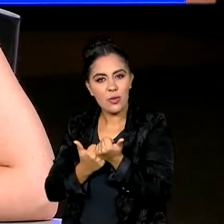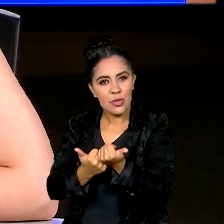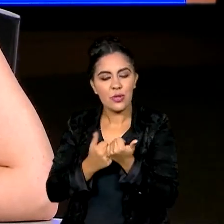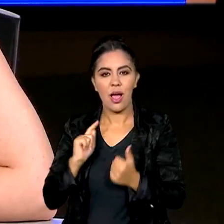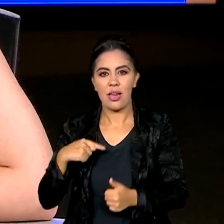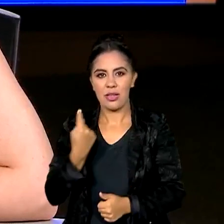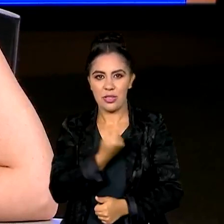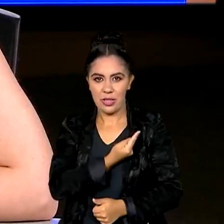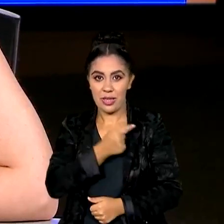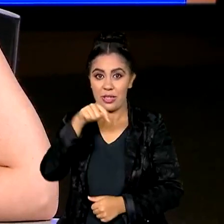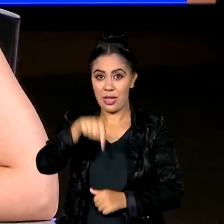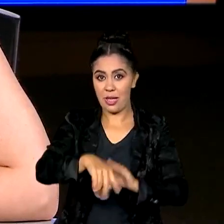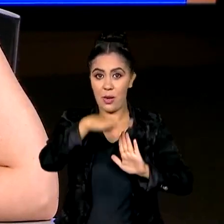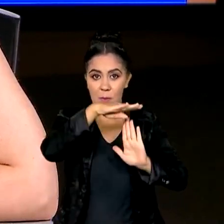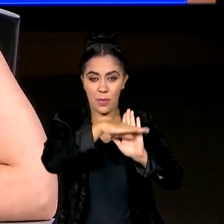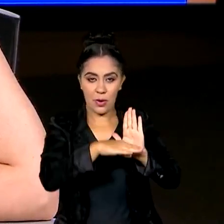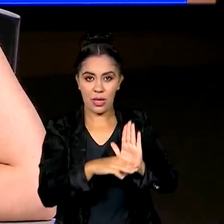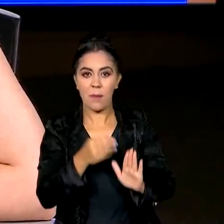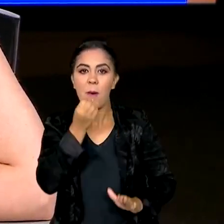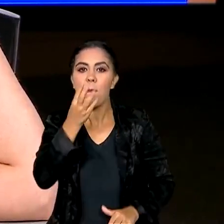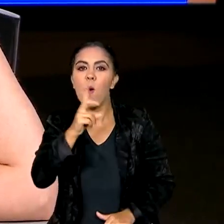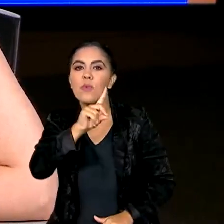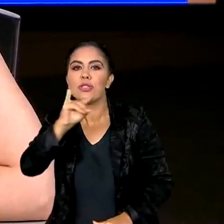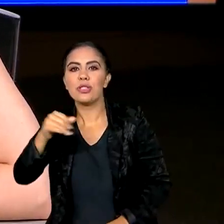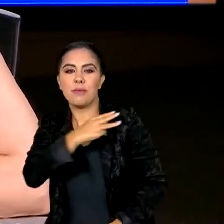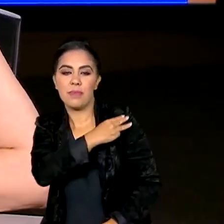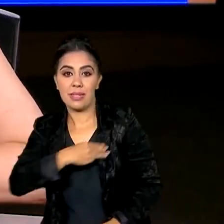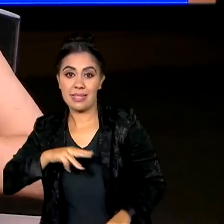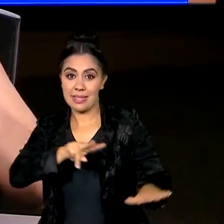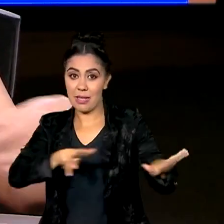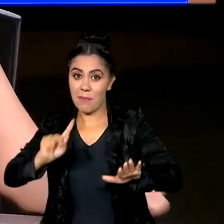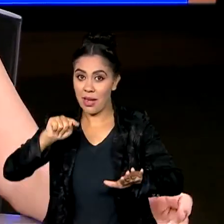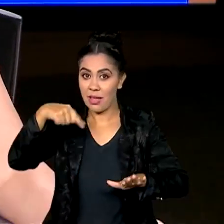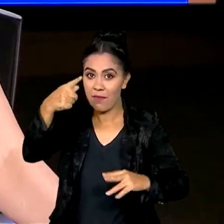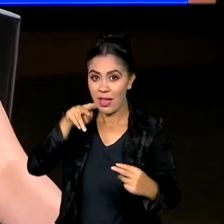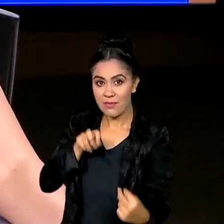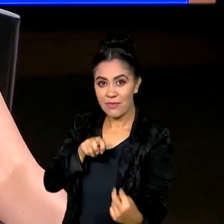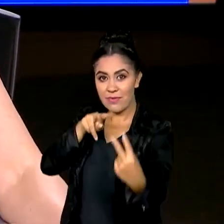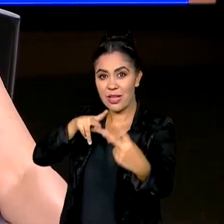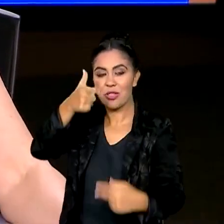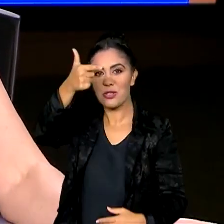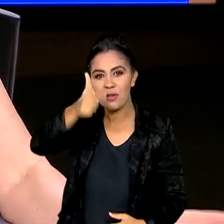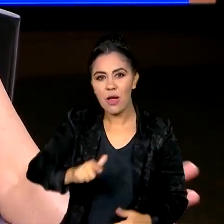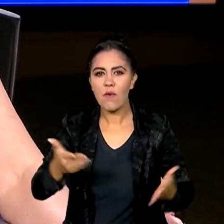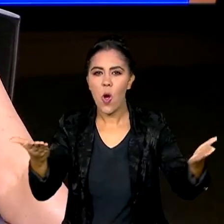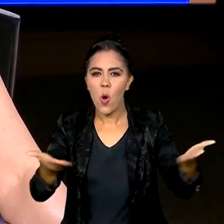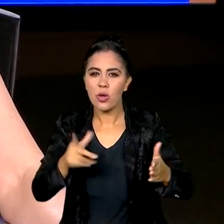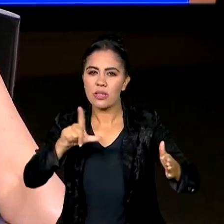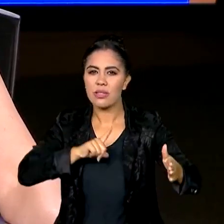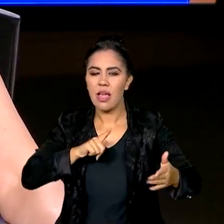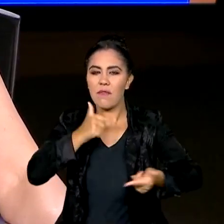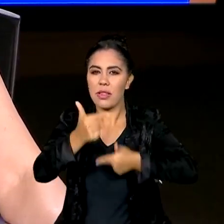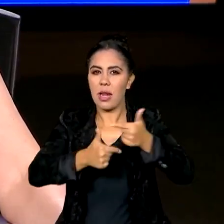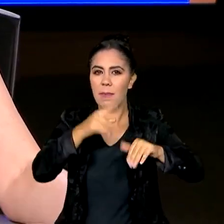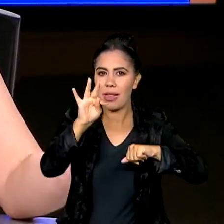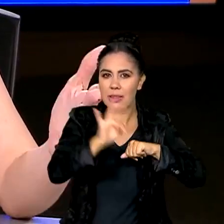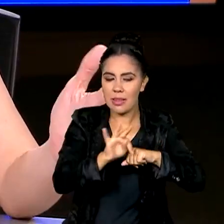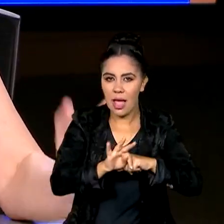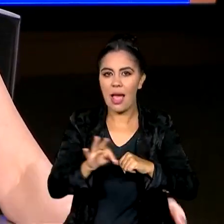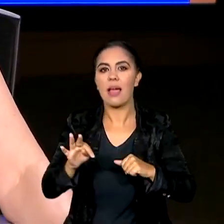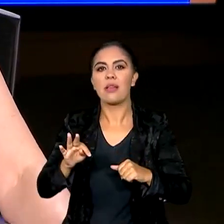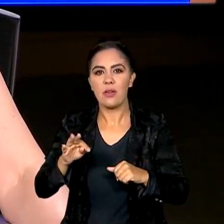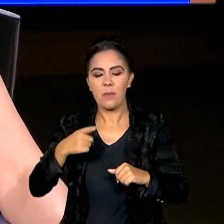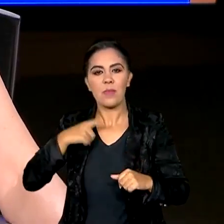uma vez aqui no Bom Dia Ministro. A gente se vê na semana que vem. Hoje a gente teve trabalhos técnicos assinados aqui pela rádio,